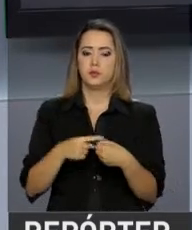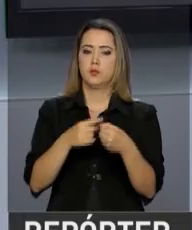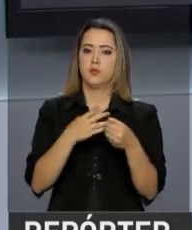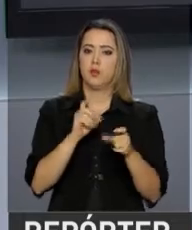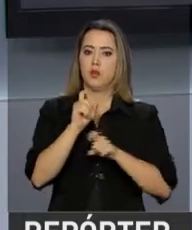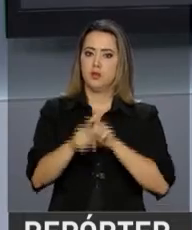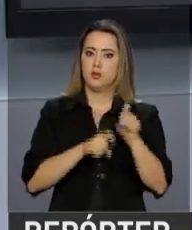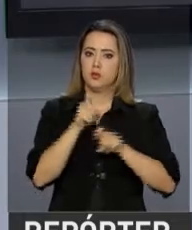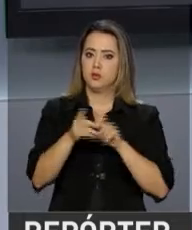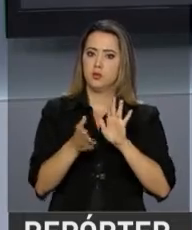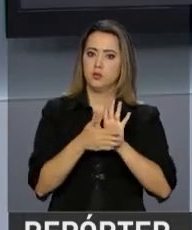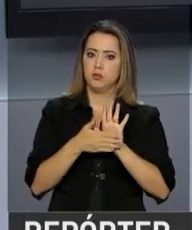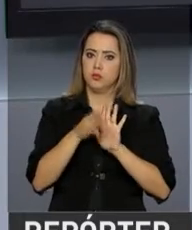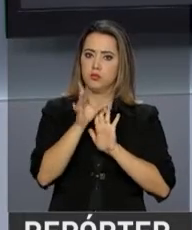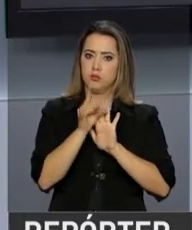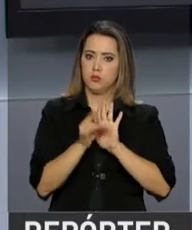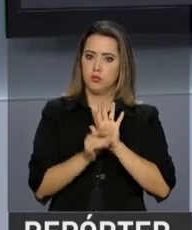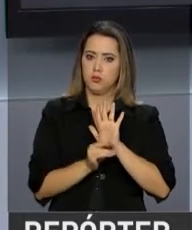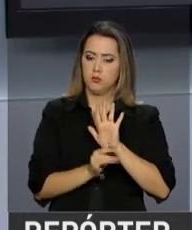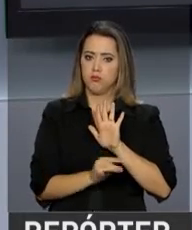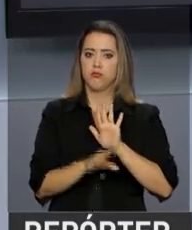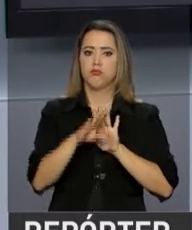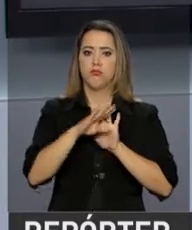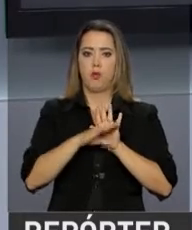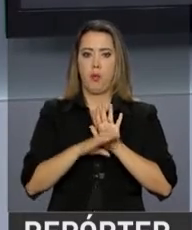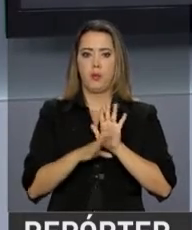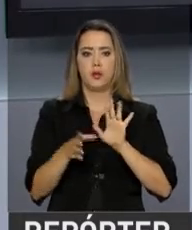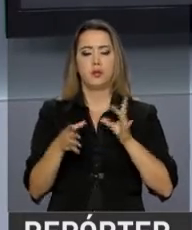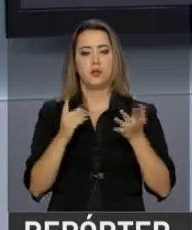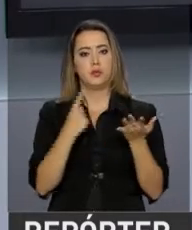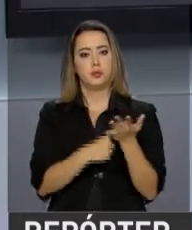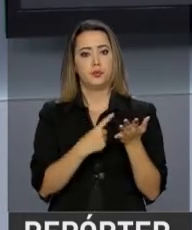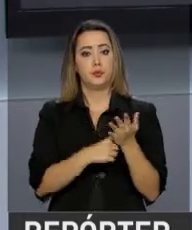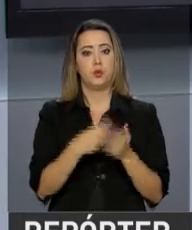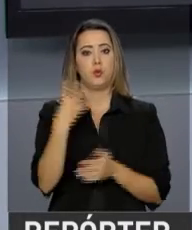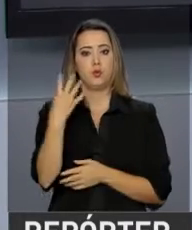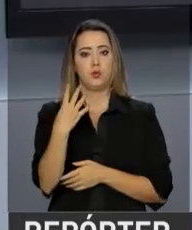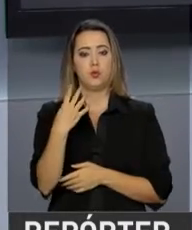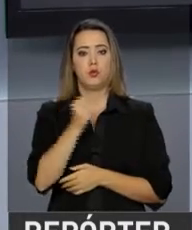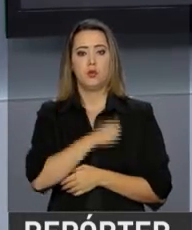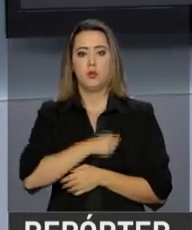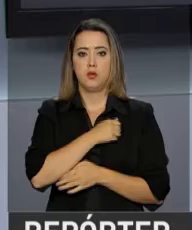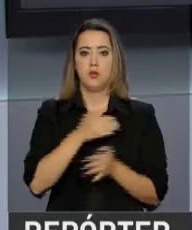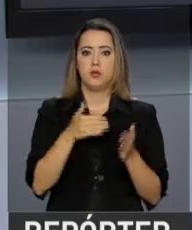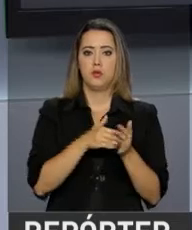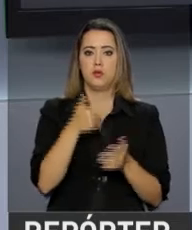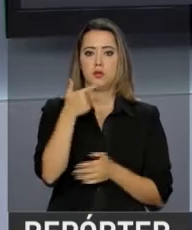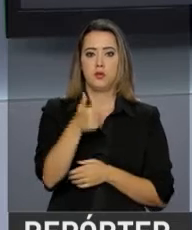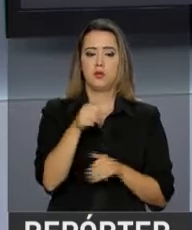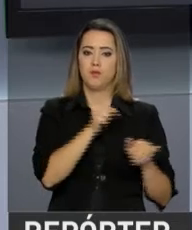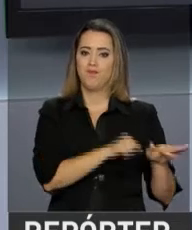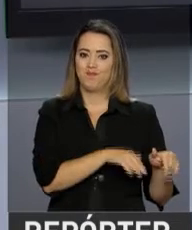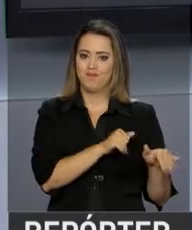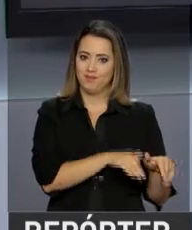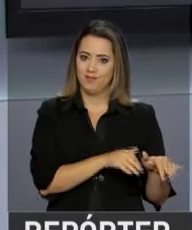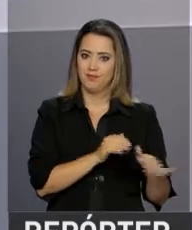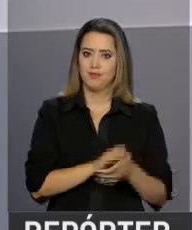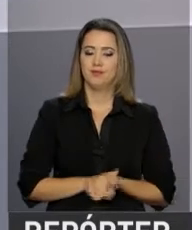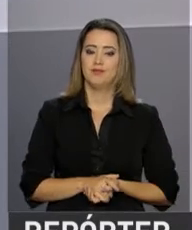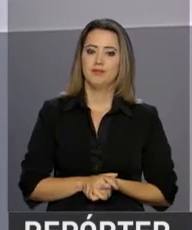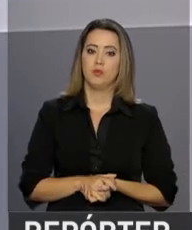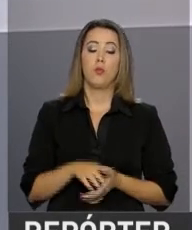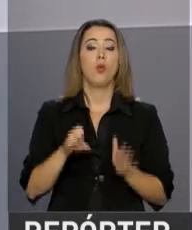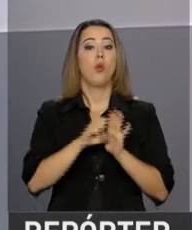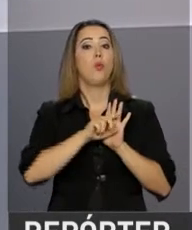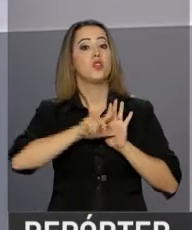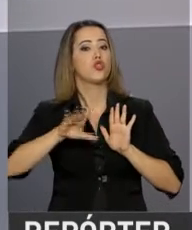enviarem eletronicamente as propostas de adesão ao programa vai de 4 de agosto a 2 de setembro lembro